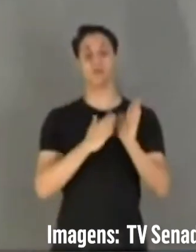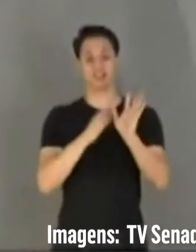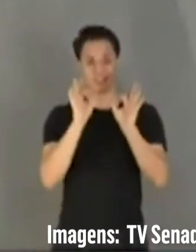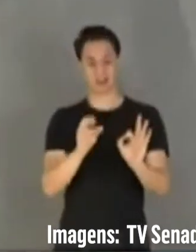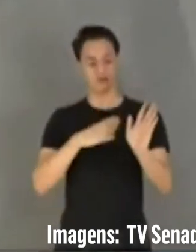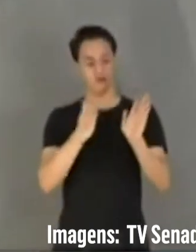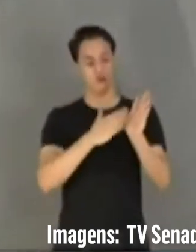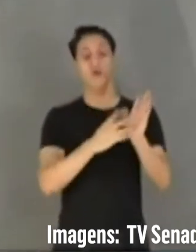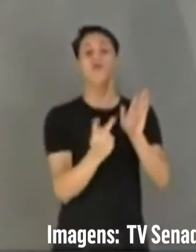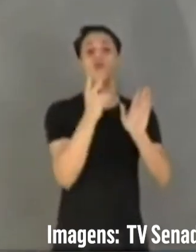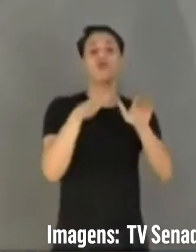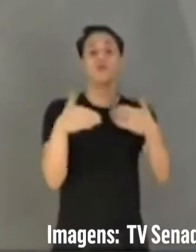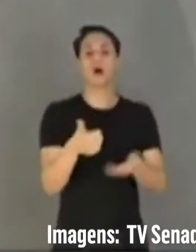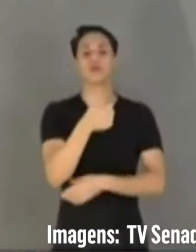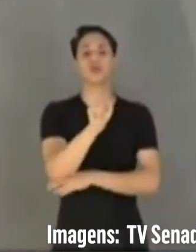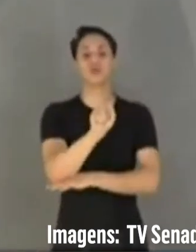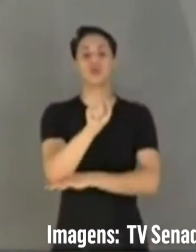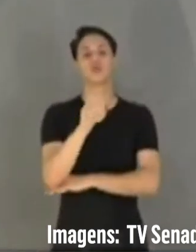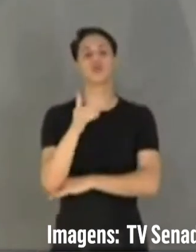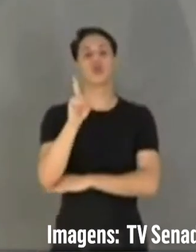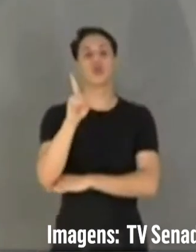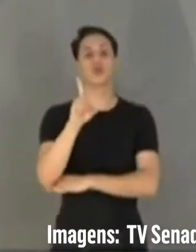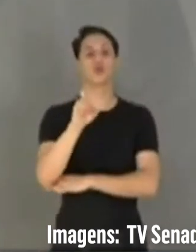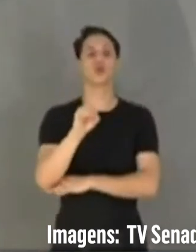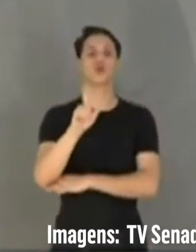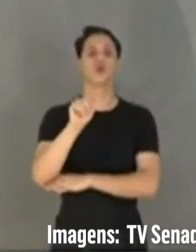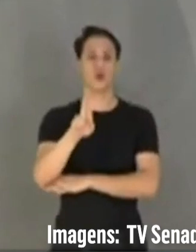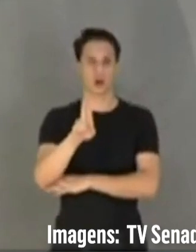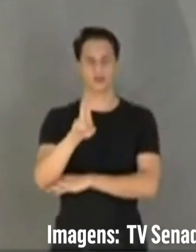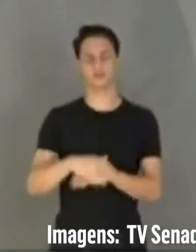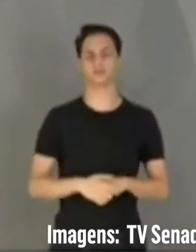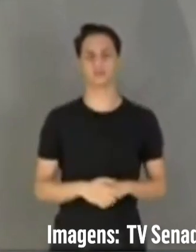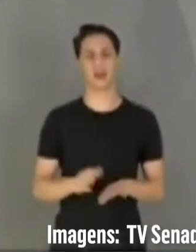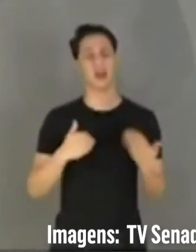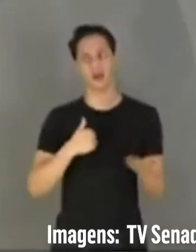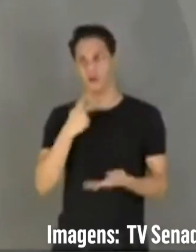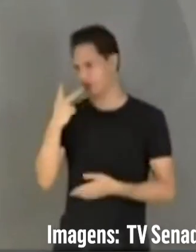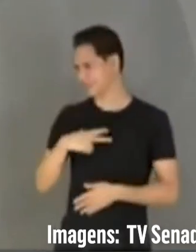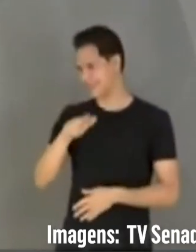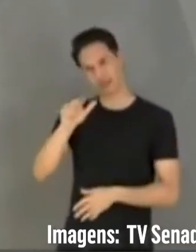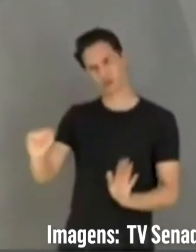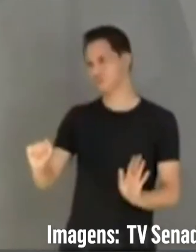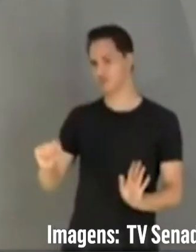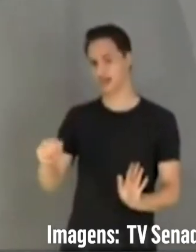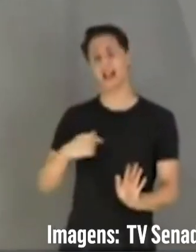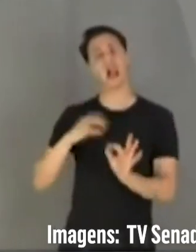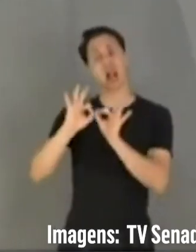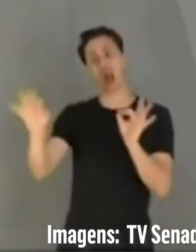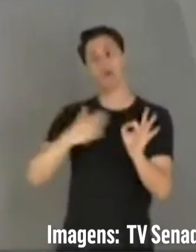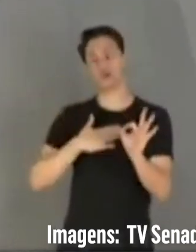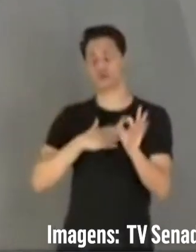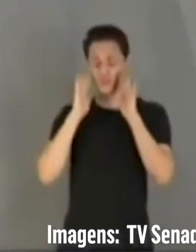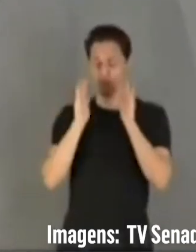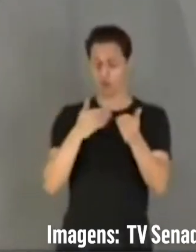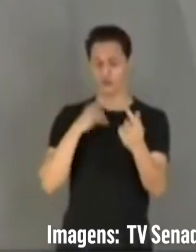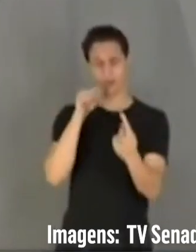valor seria de 18 dólares. E eu nego, eu falo que, olha, isso está muito longe do meu preço-alvo,